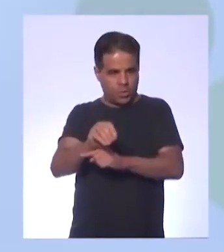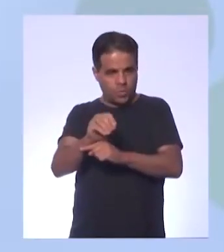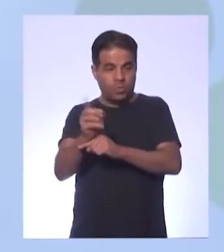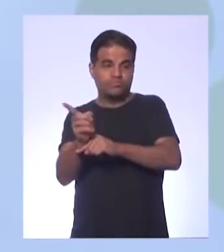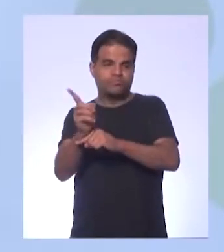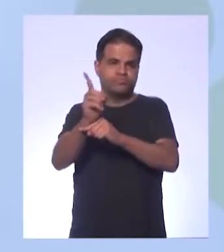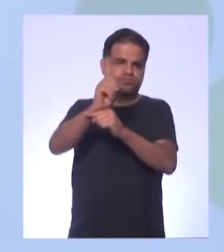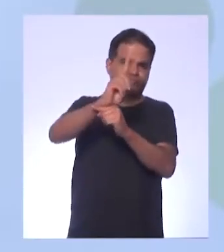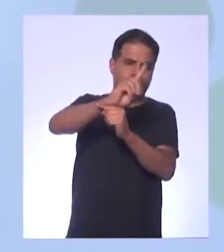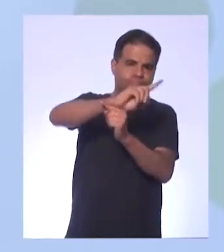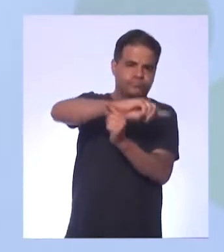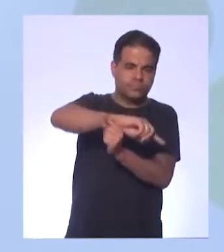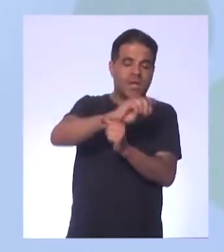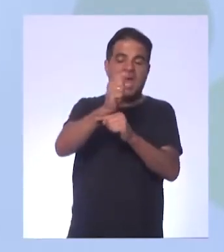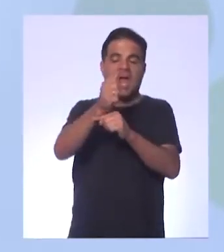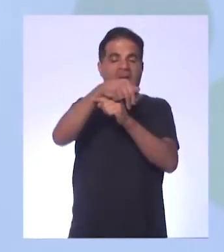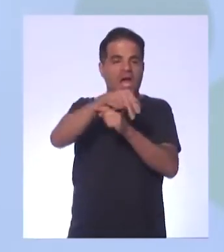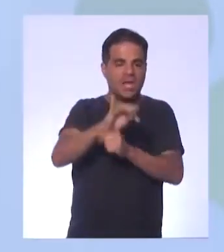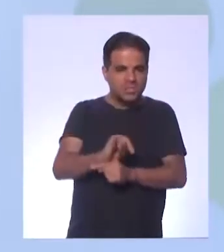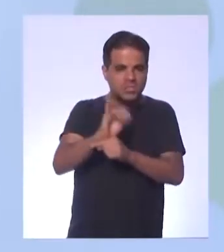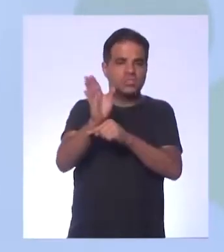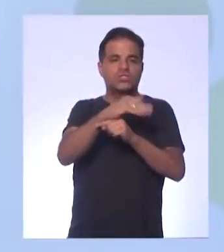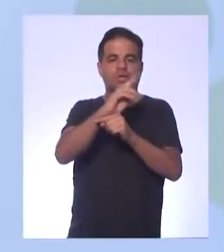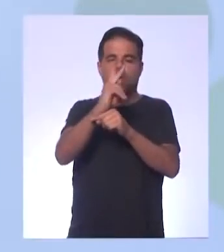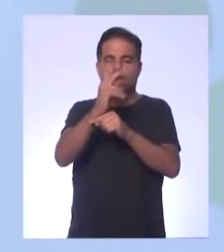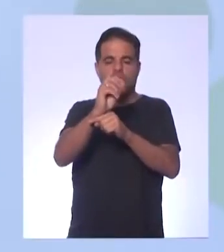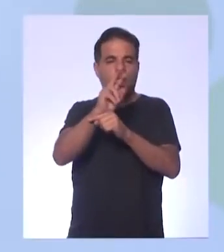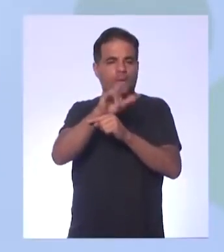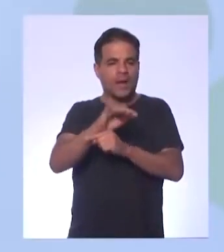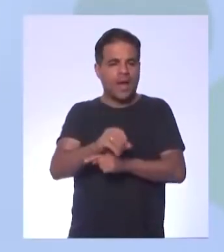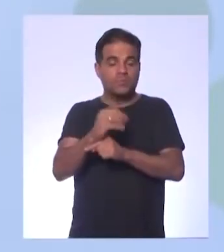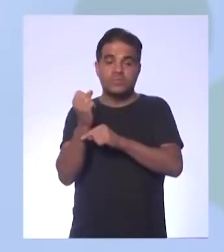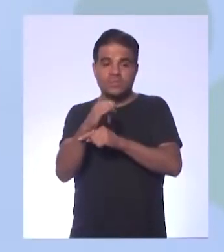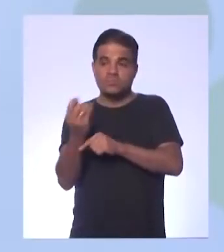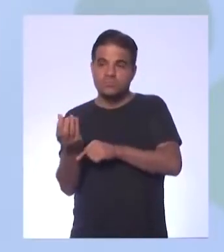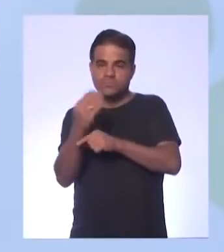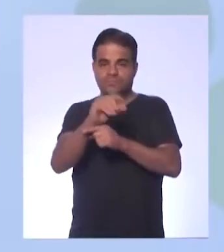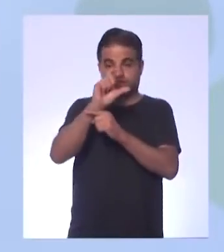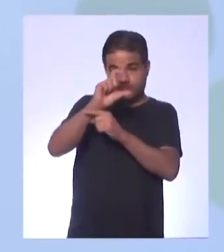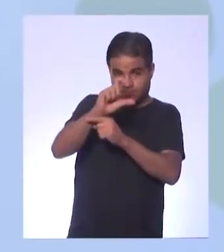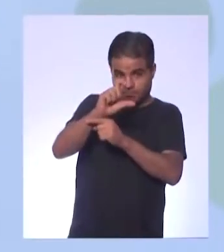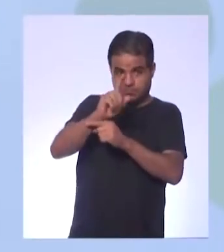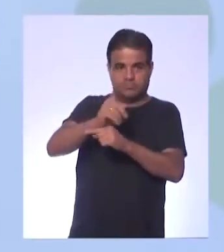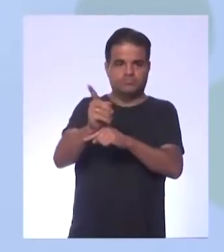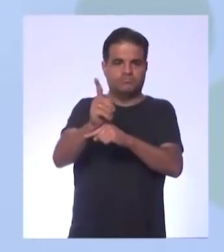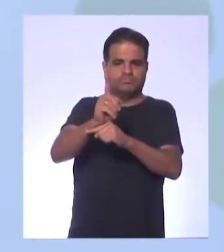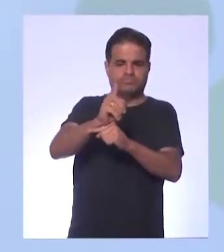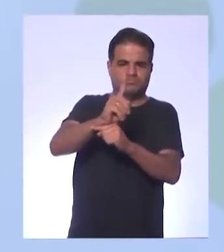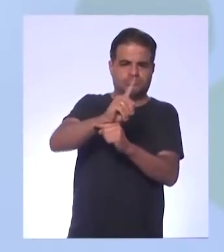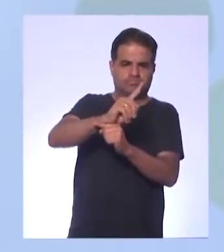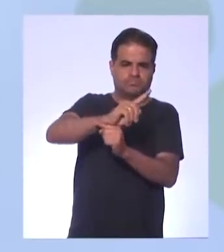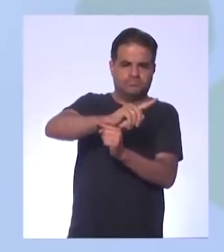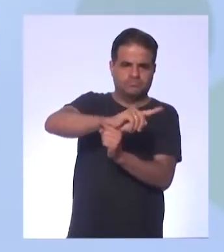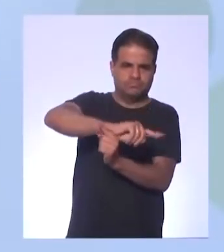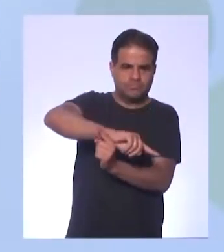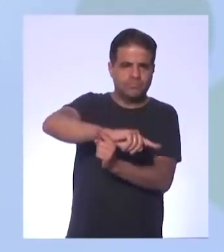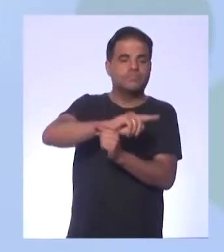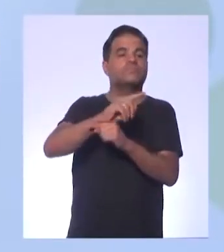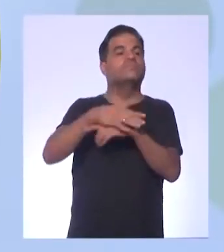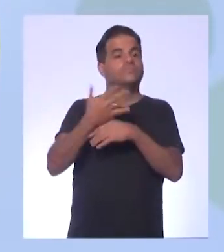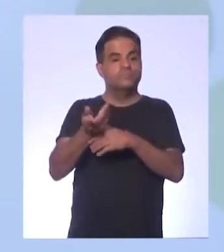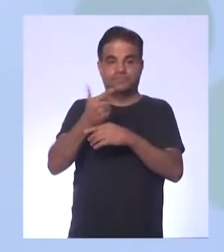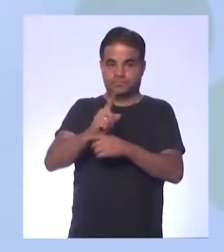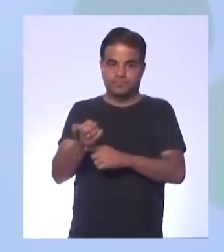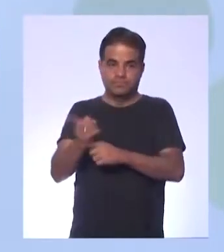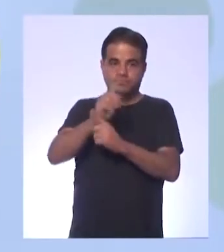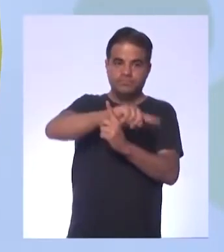contrário, é o sentido anti-horário. Então, se eu colocar uma pilha nesse relógio, ele vai girar normalmente para onde? Para o outro